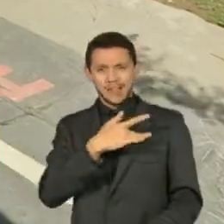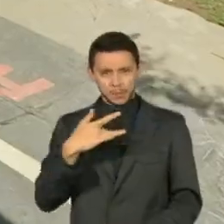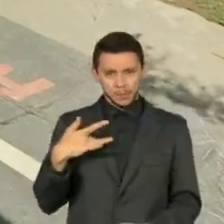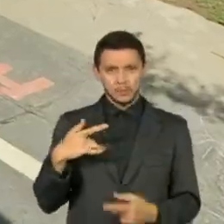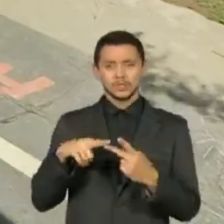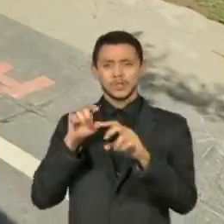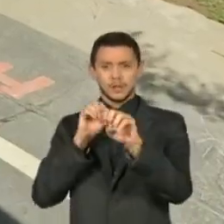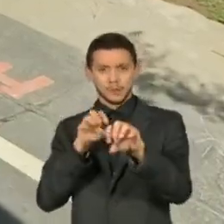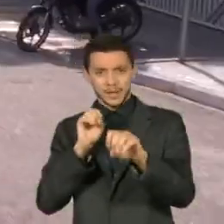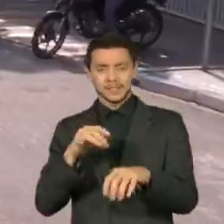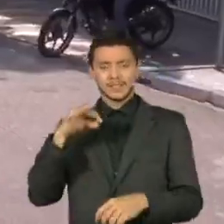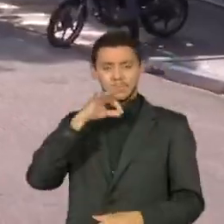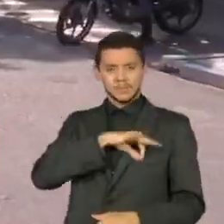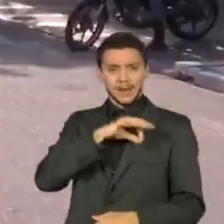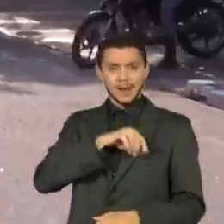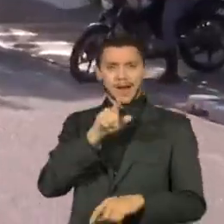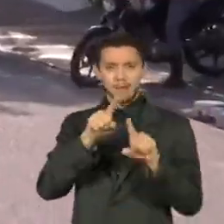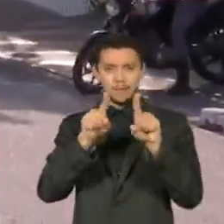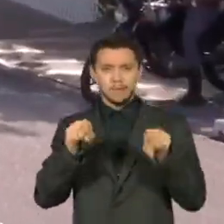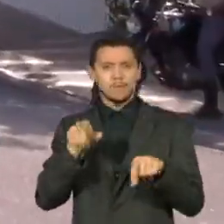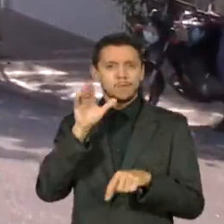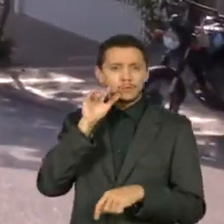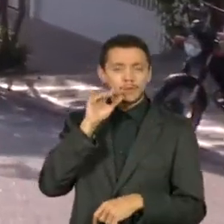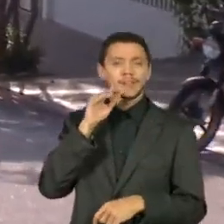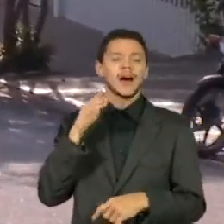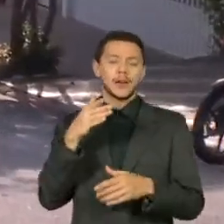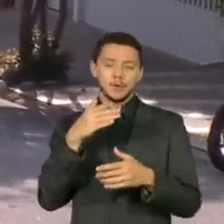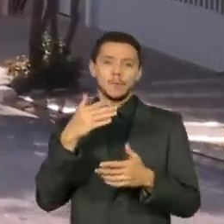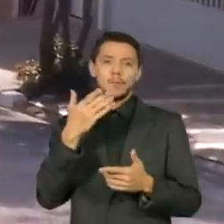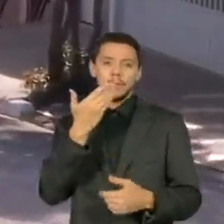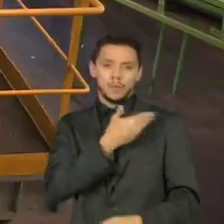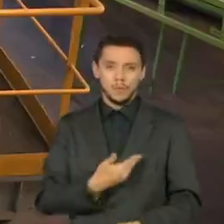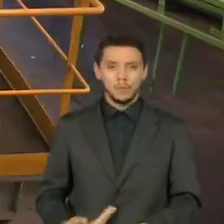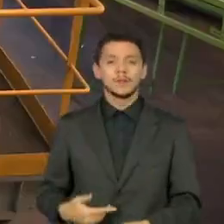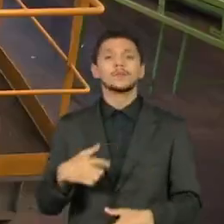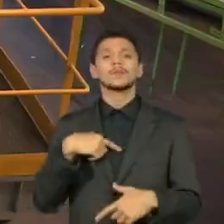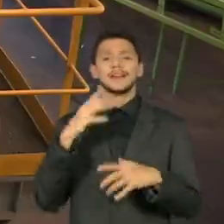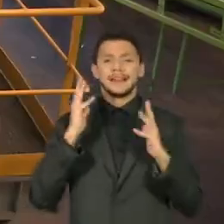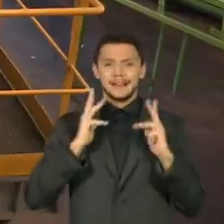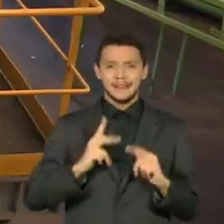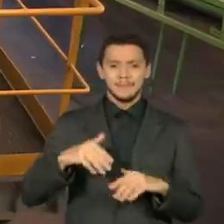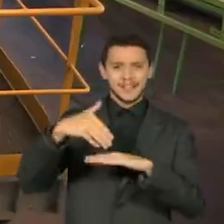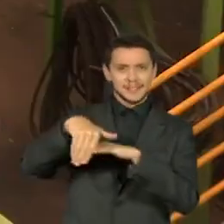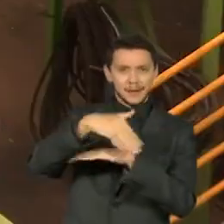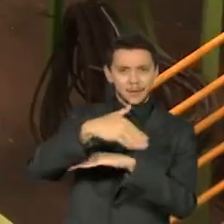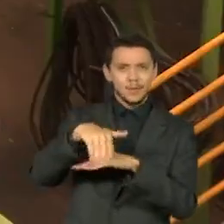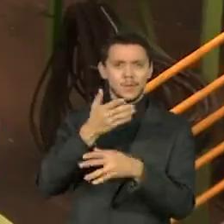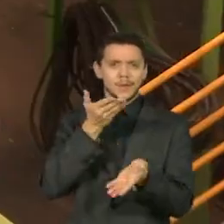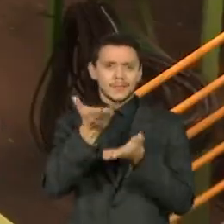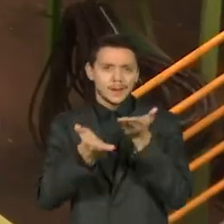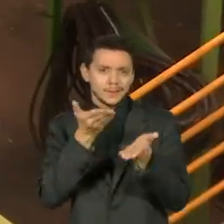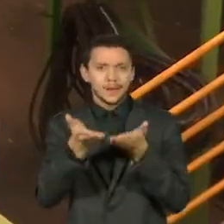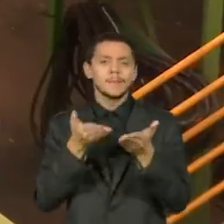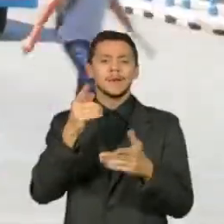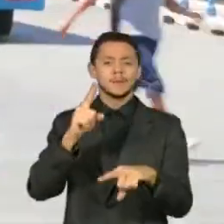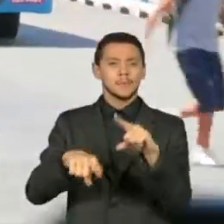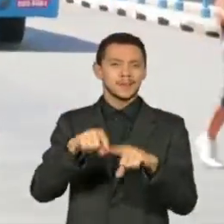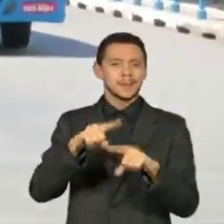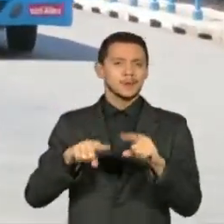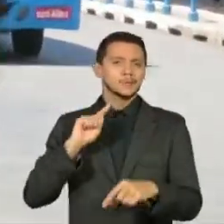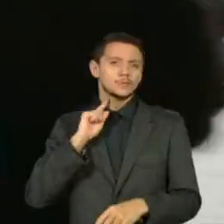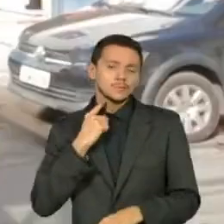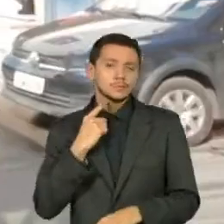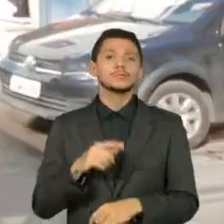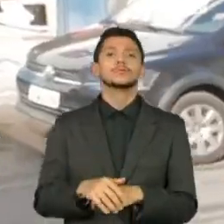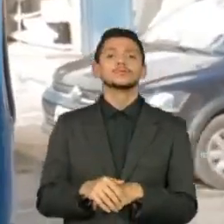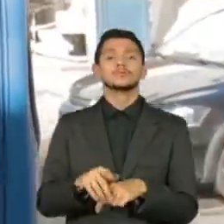do funcionalismo público, manutenção de serviços como limpeza de vias e coleta e tratamento de resíduos sólidos, subsídio